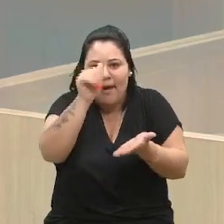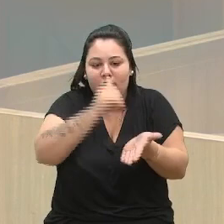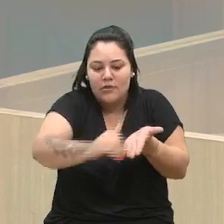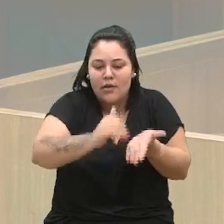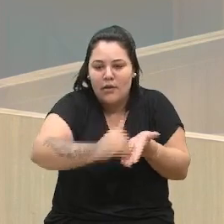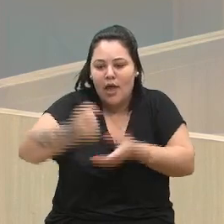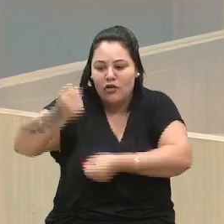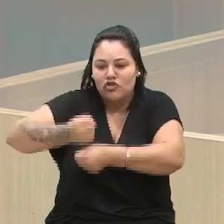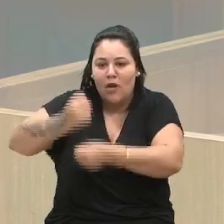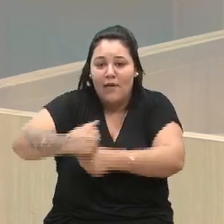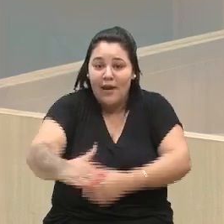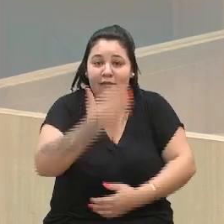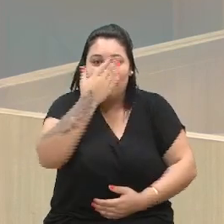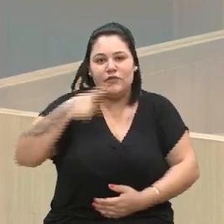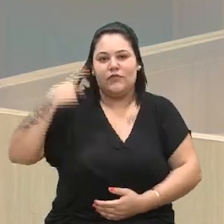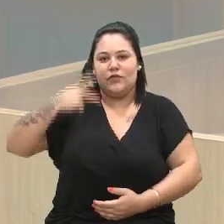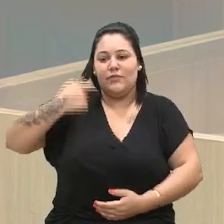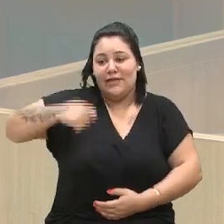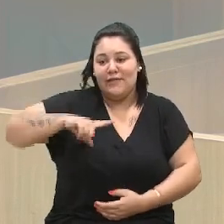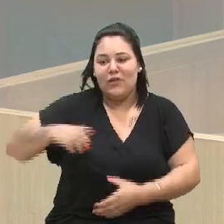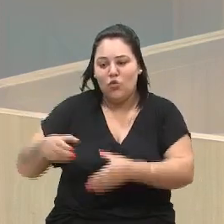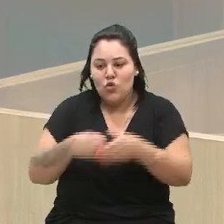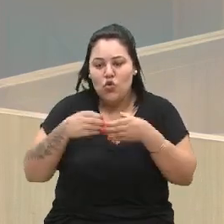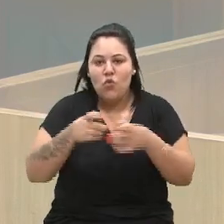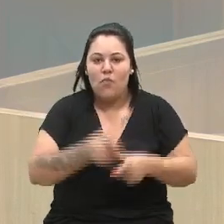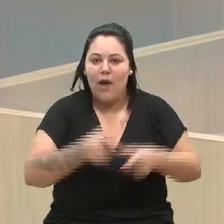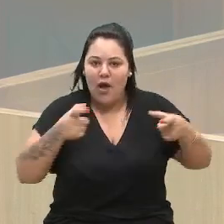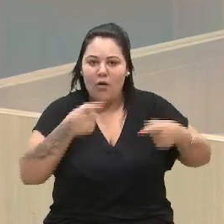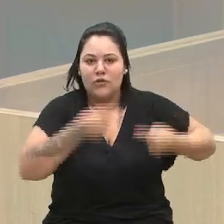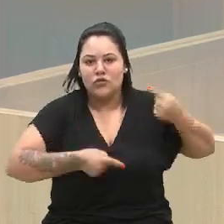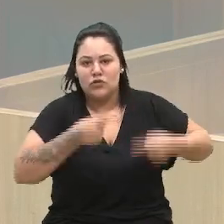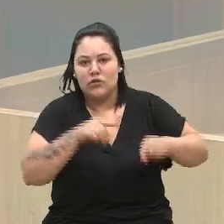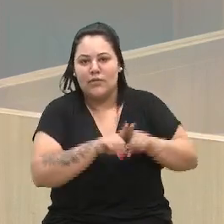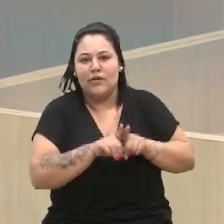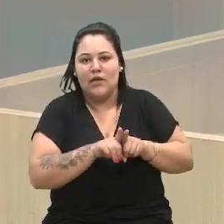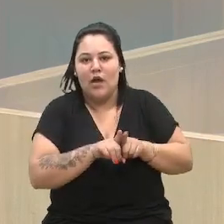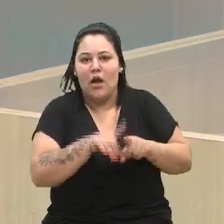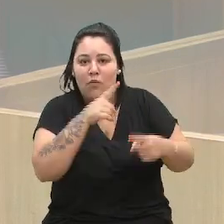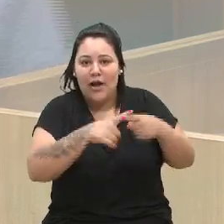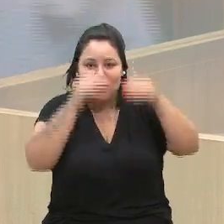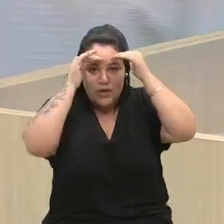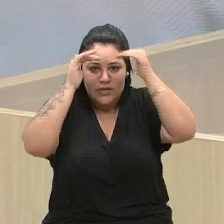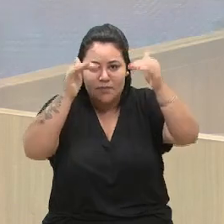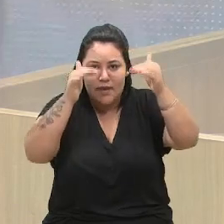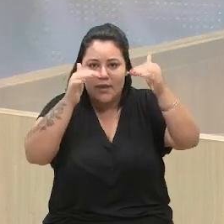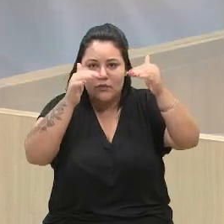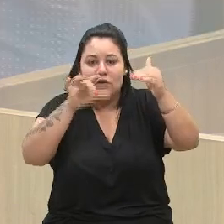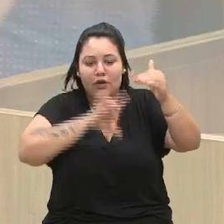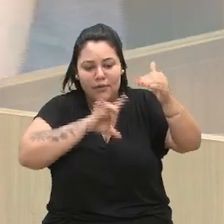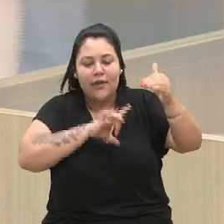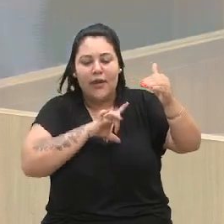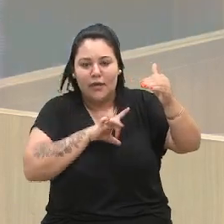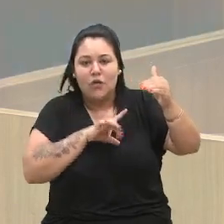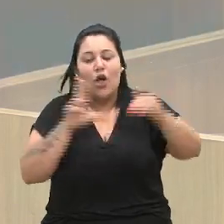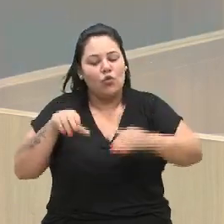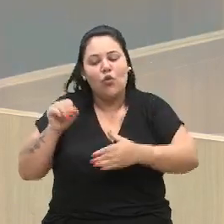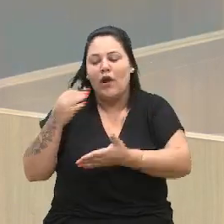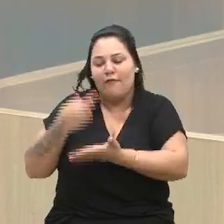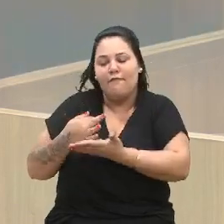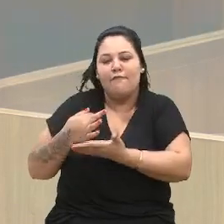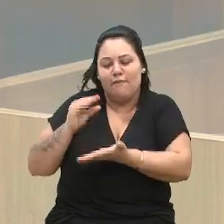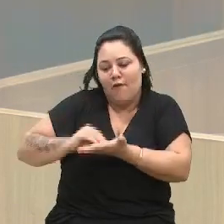que deveria vir uma equipe muito maior. Até pelo respeito e a consideração que eu tenho por ele, e não desrespeitei ele em nenhum